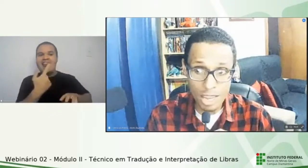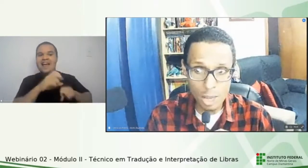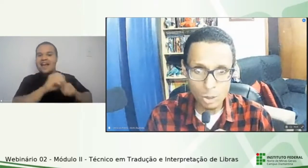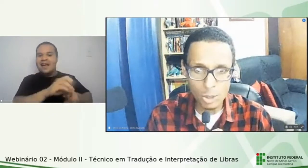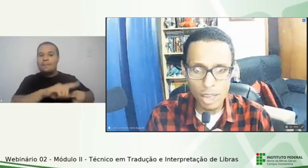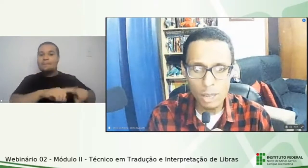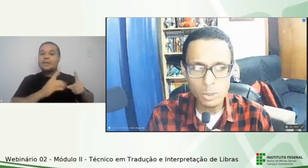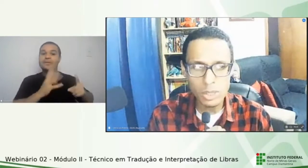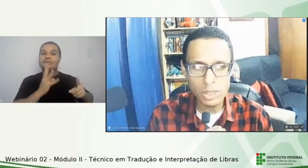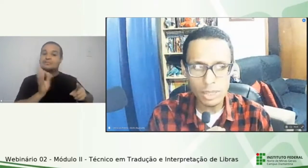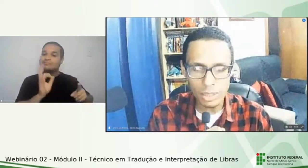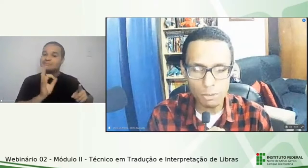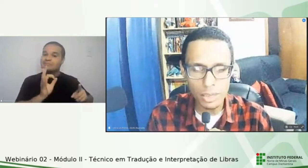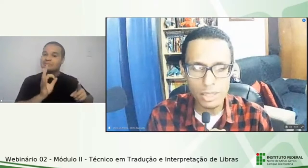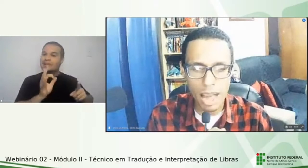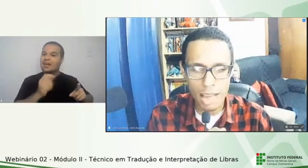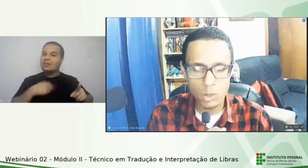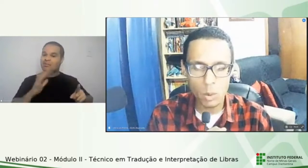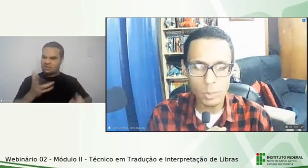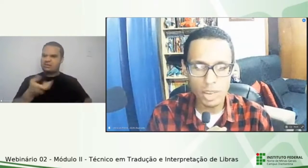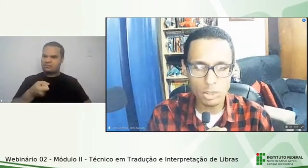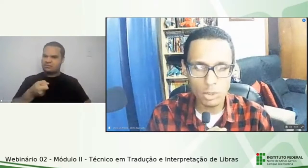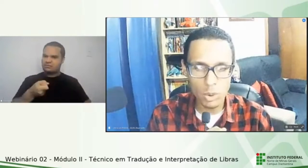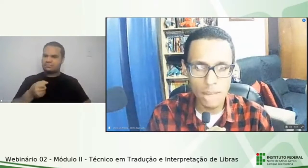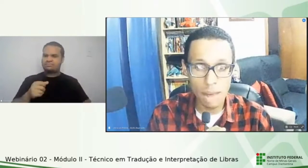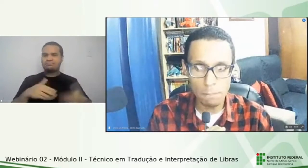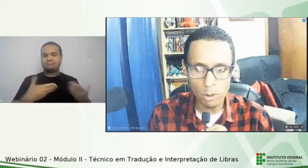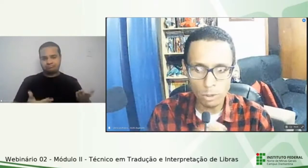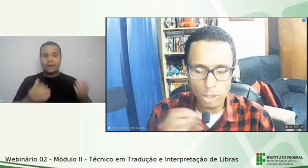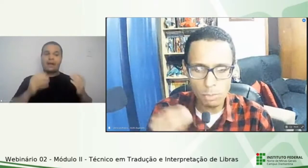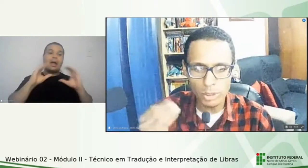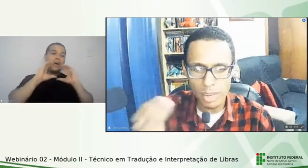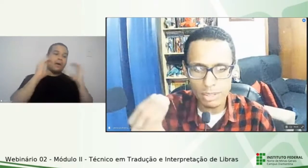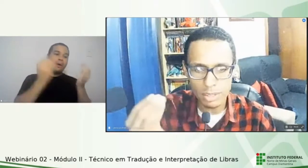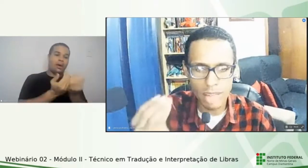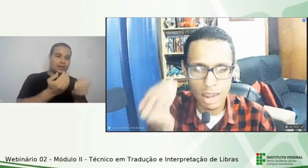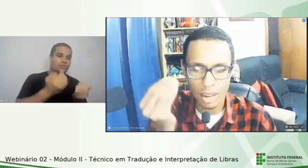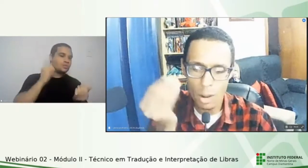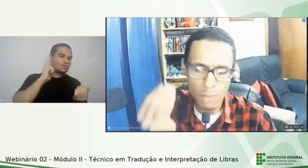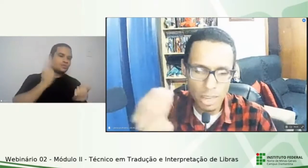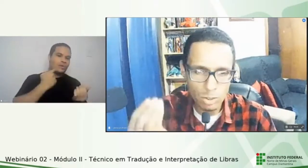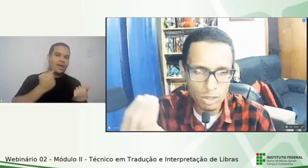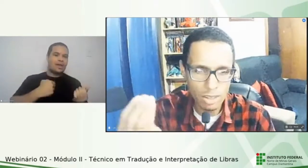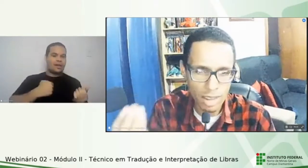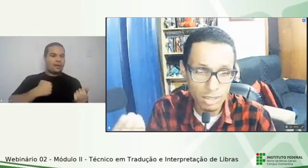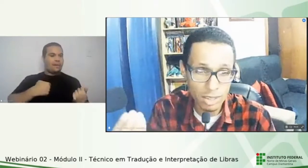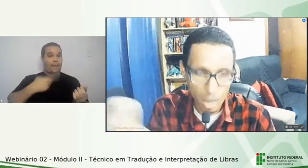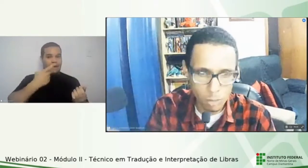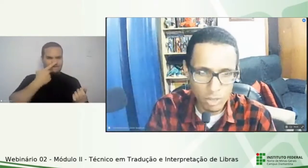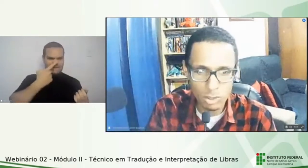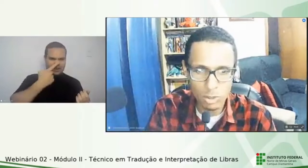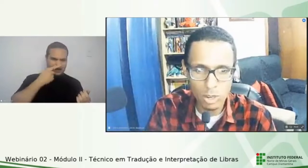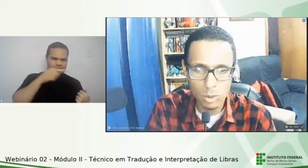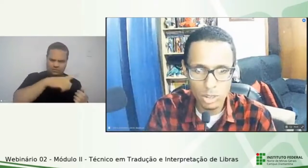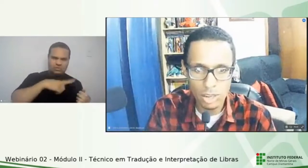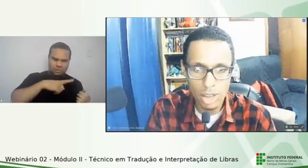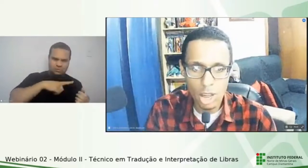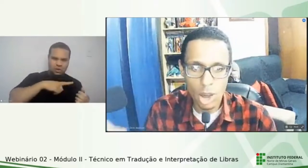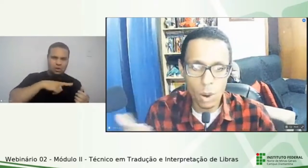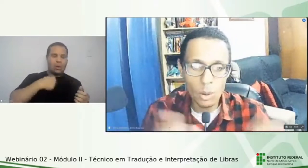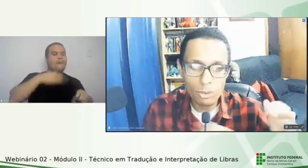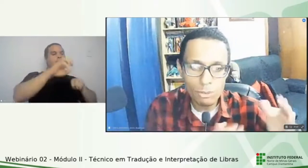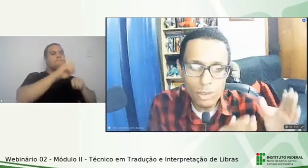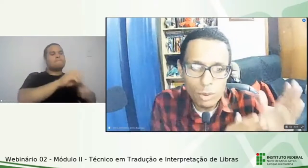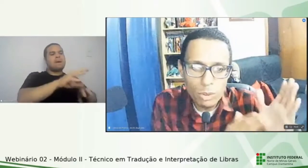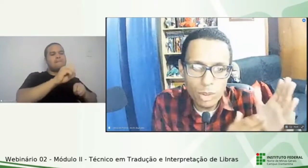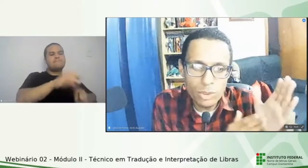Será que eu tenho tanta afinidade com a comunidade surda a ponto de poder ensinar realmente os sinais que a comunidade surda usa?